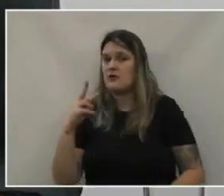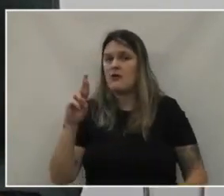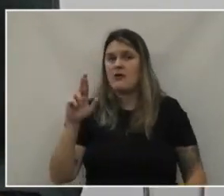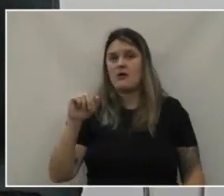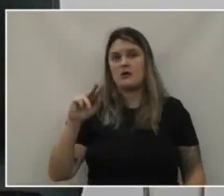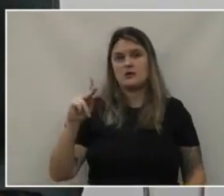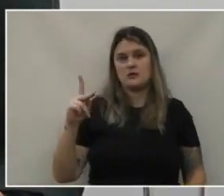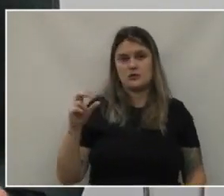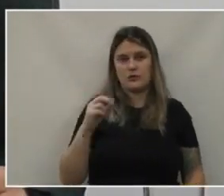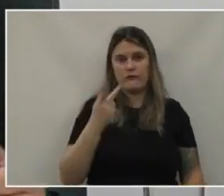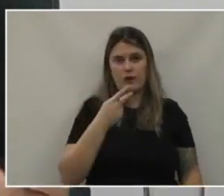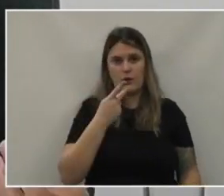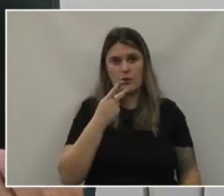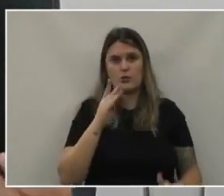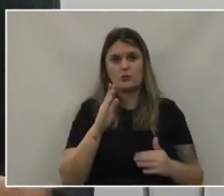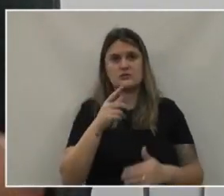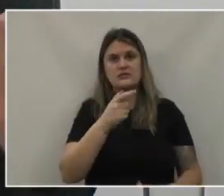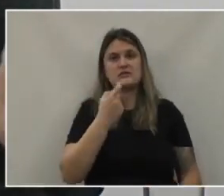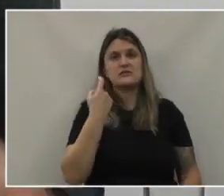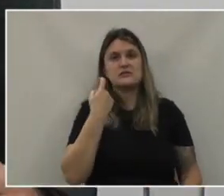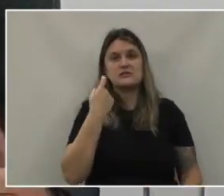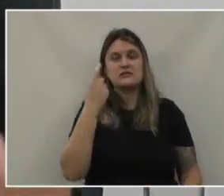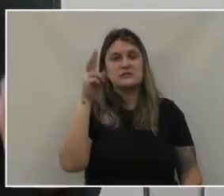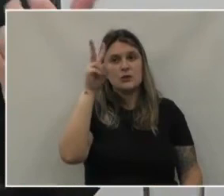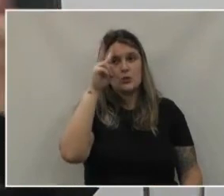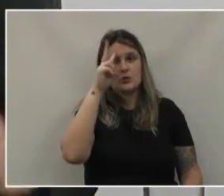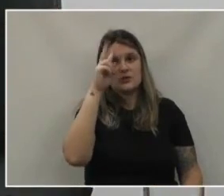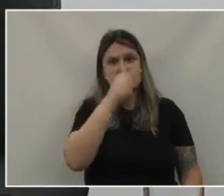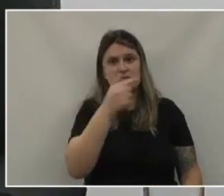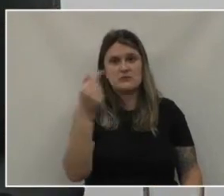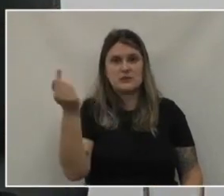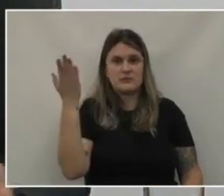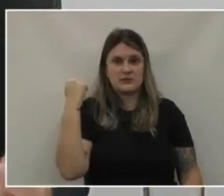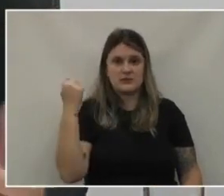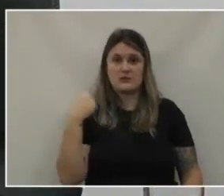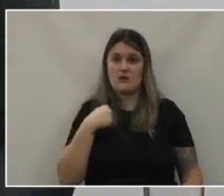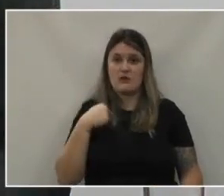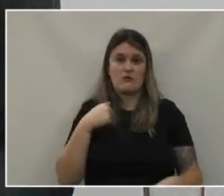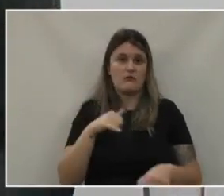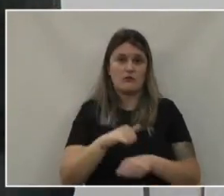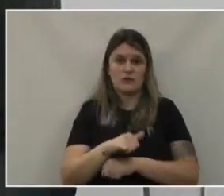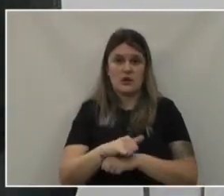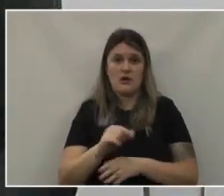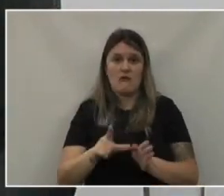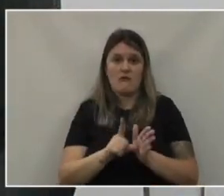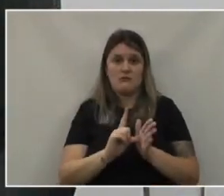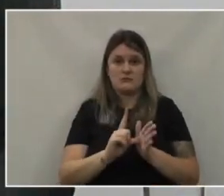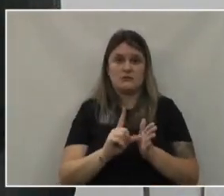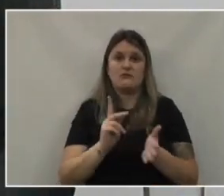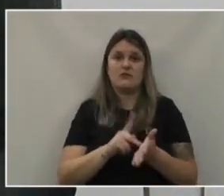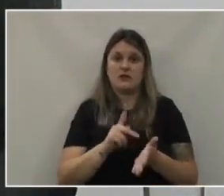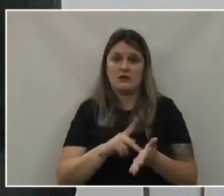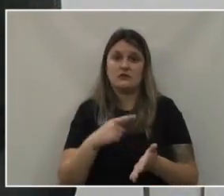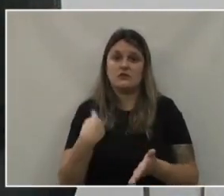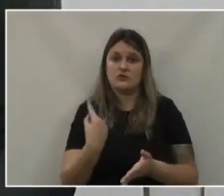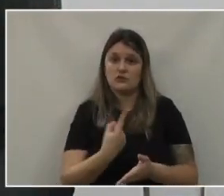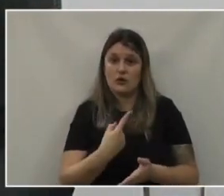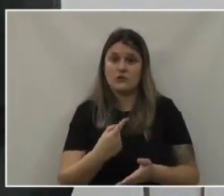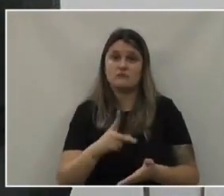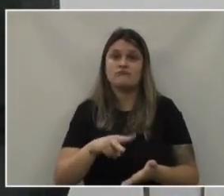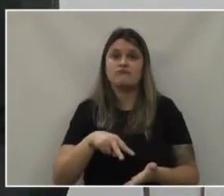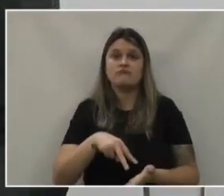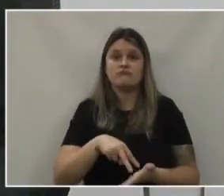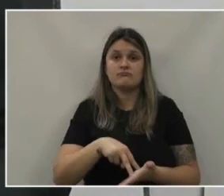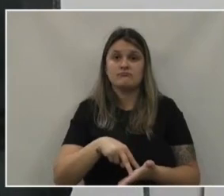na última segunda-feira passada, que eu não me ausentei um pouco antes, que realmente nós estamos aqui para